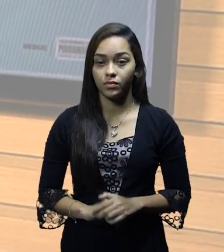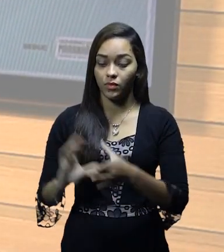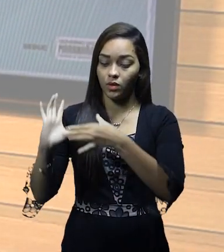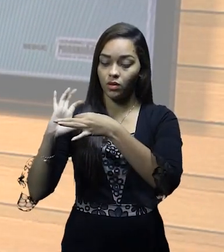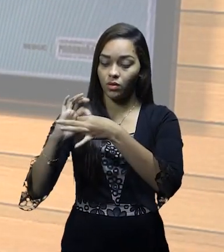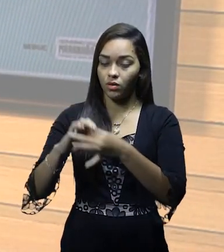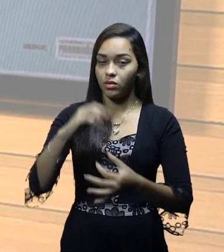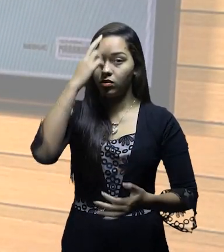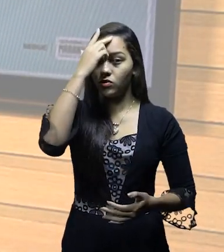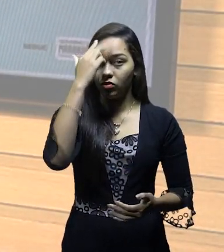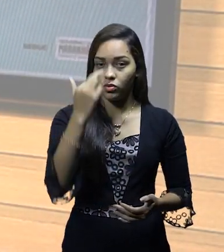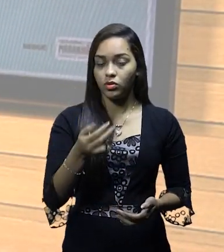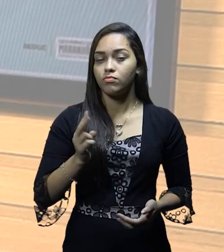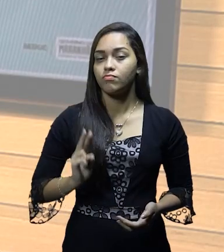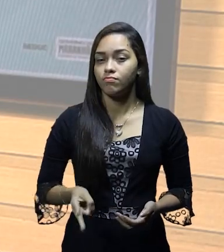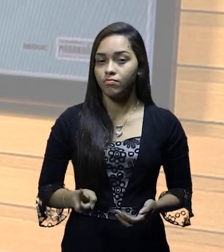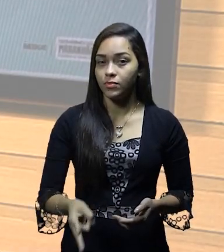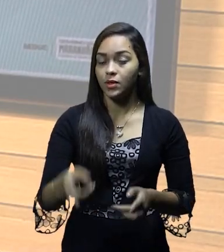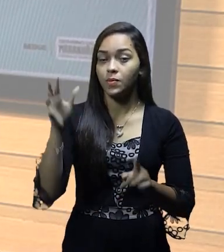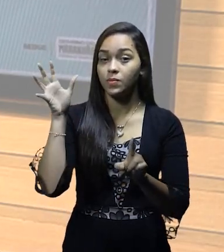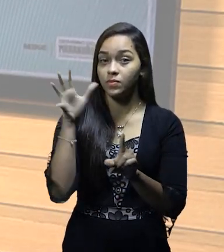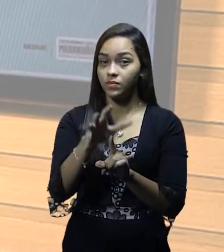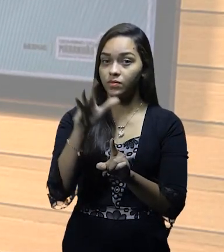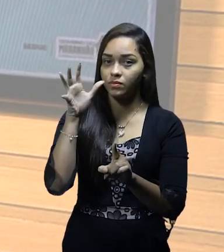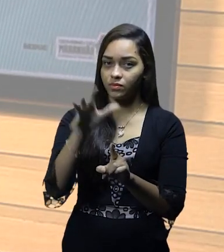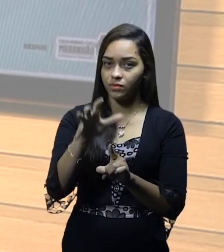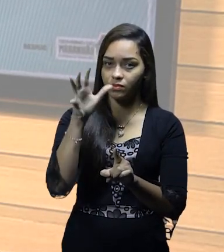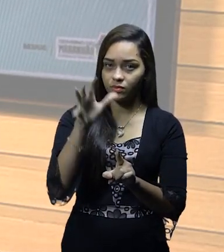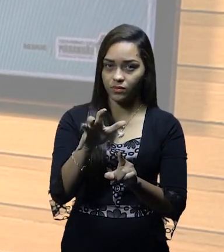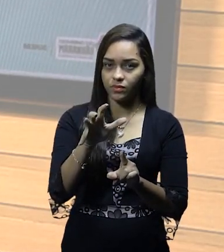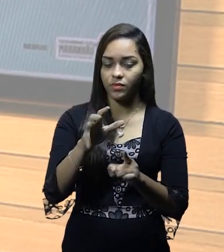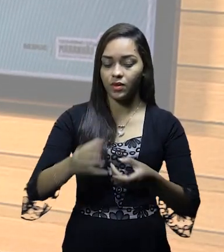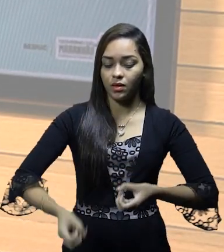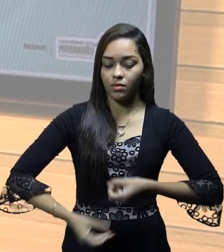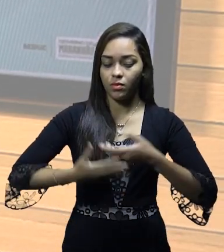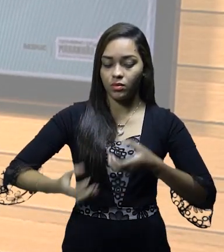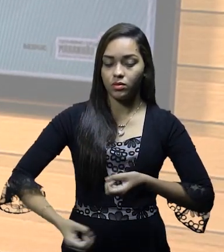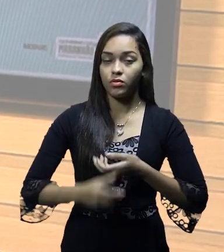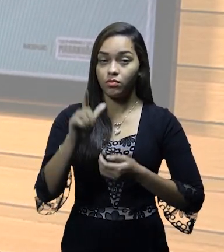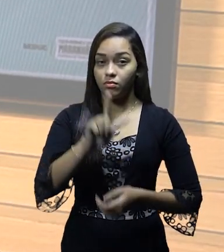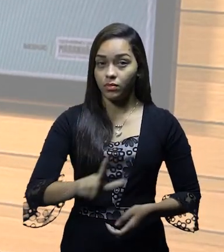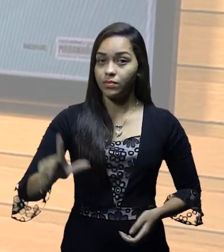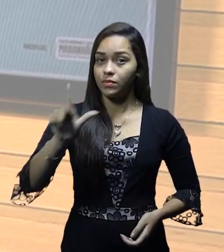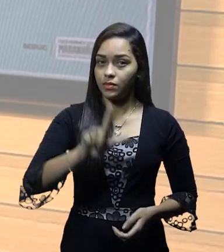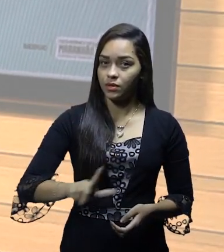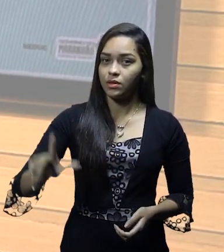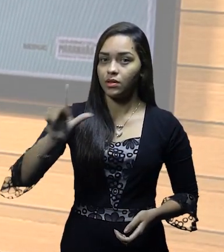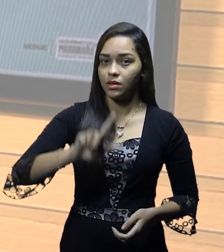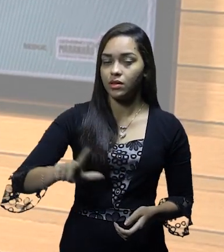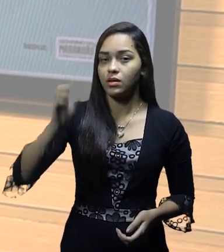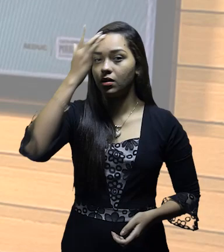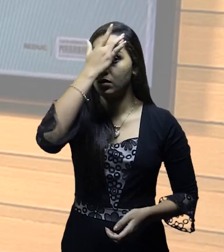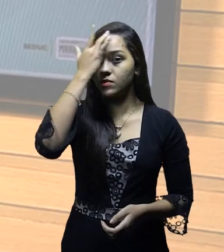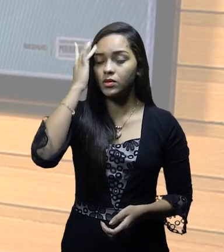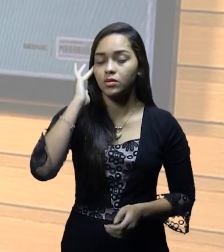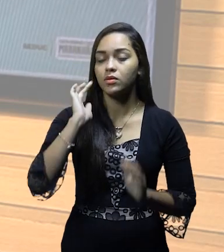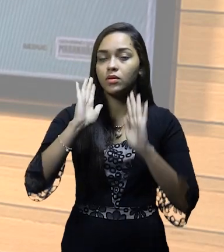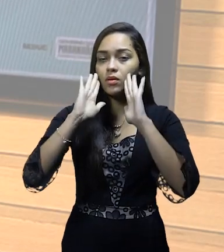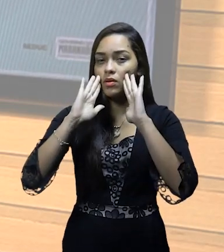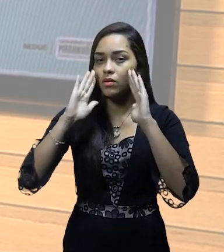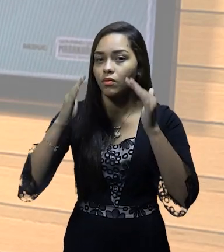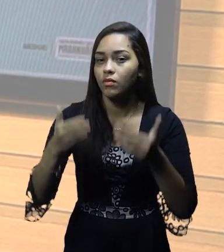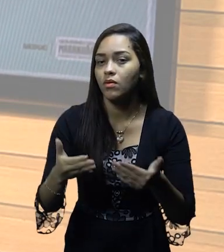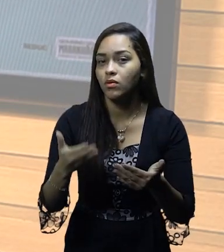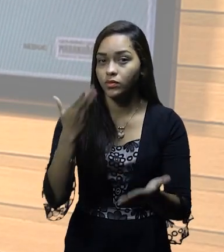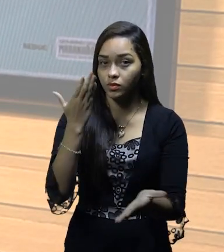assim, o contexto histórico sempre vai influenciar nessa produção literária.